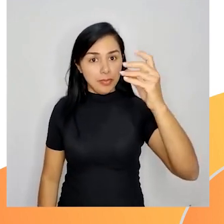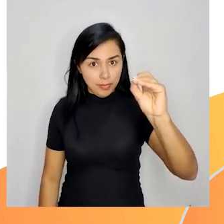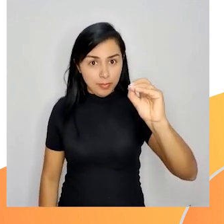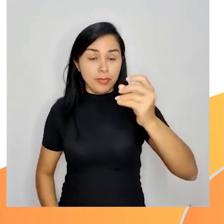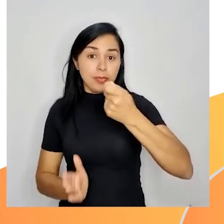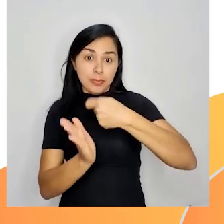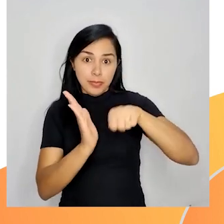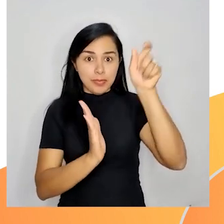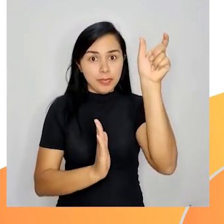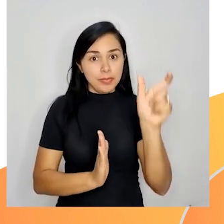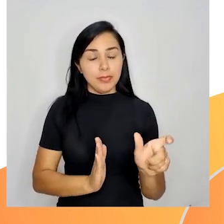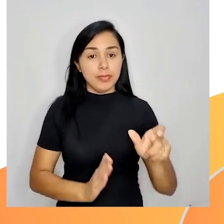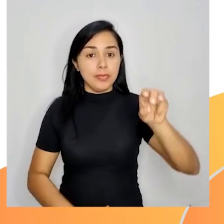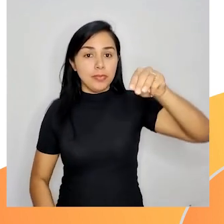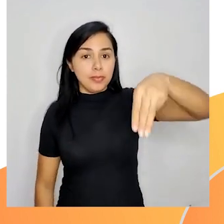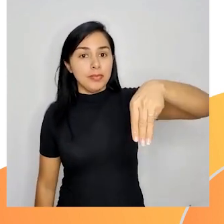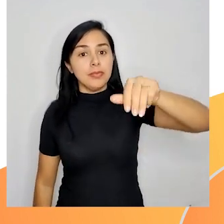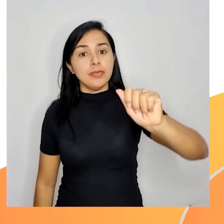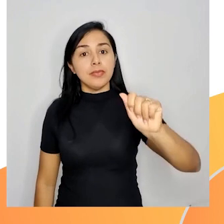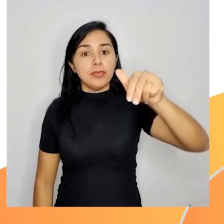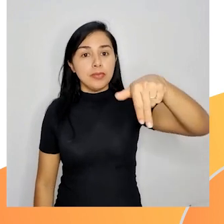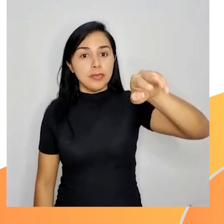modernista.